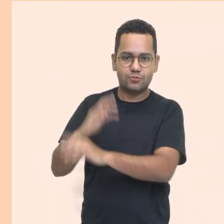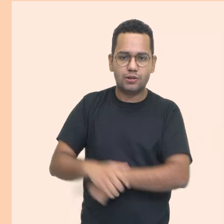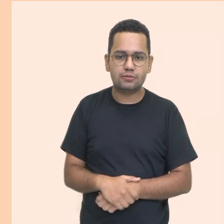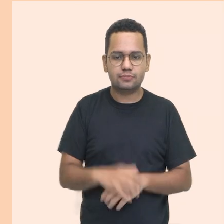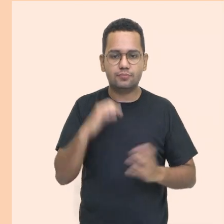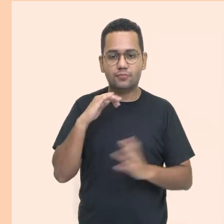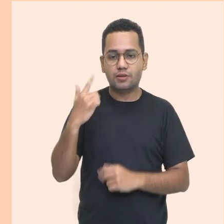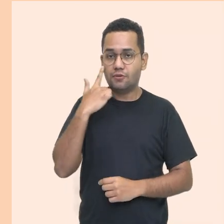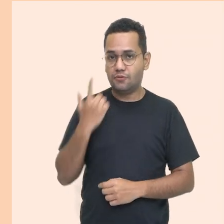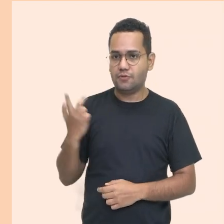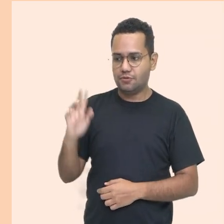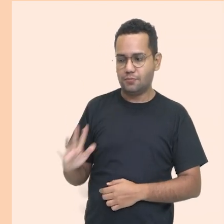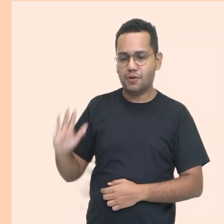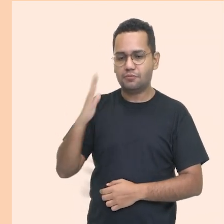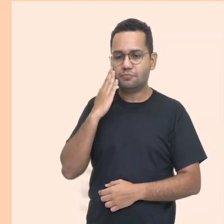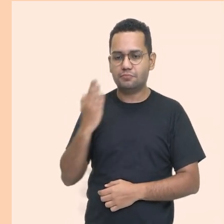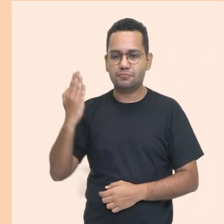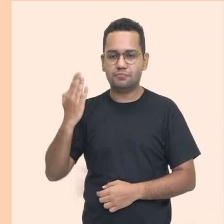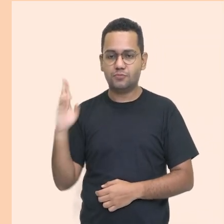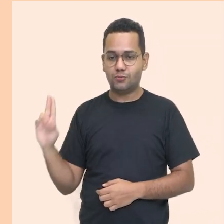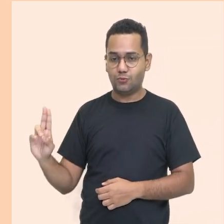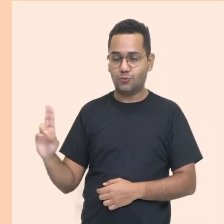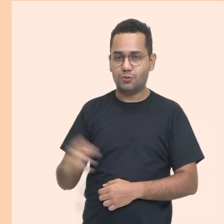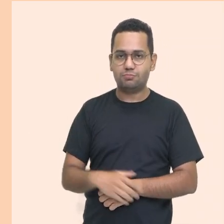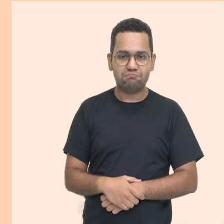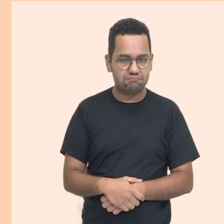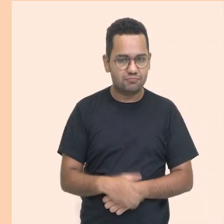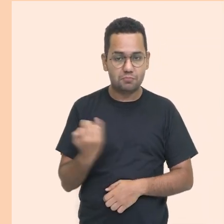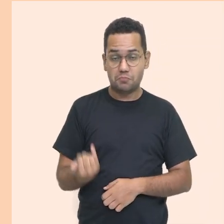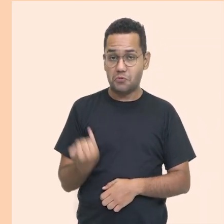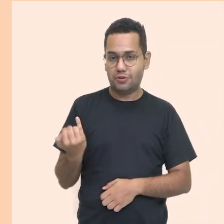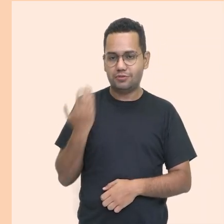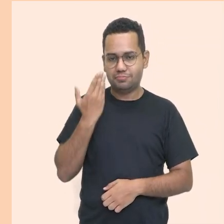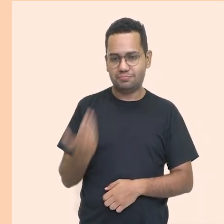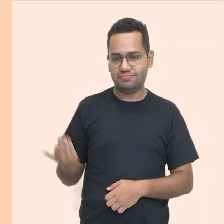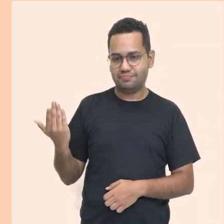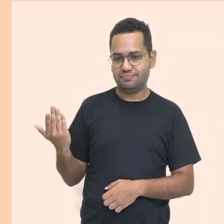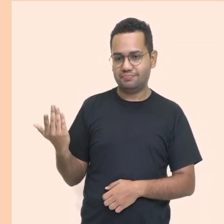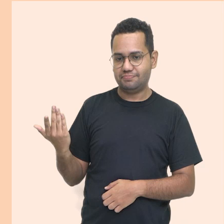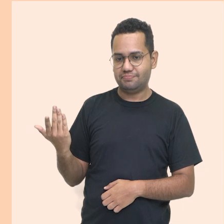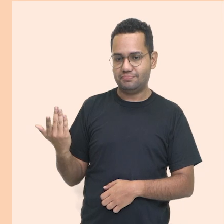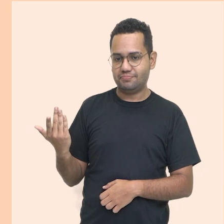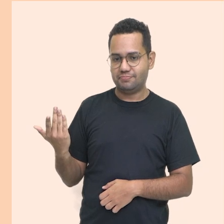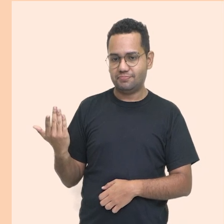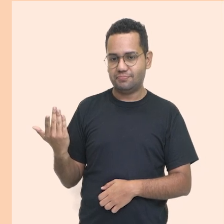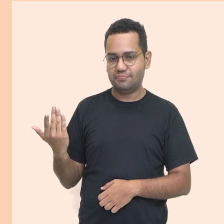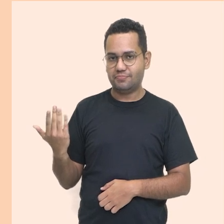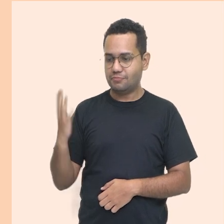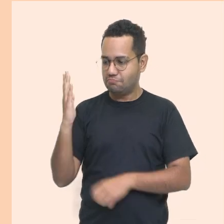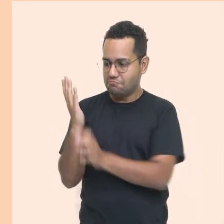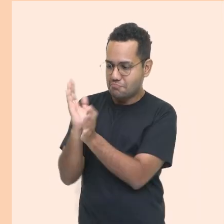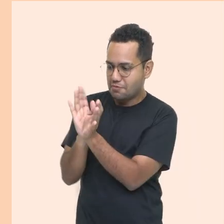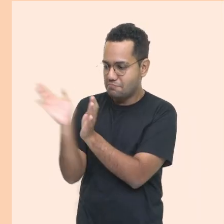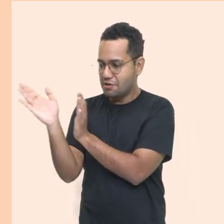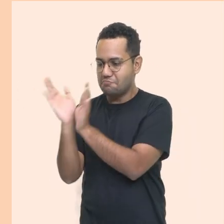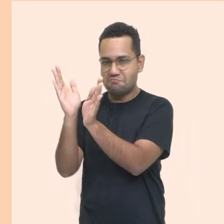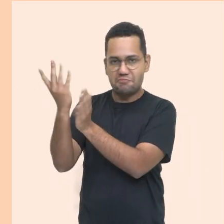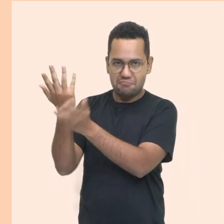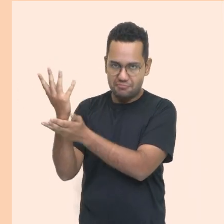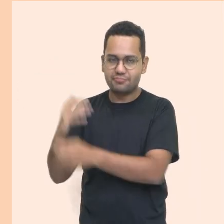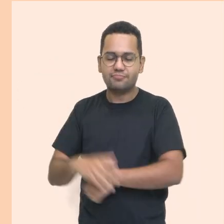Trazemos aí como destaque para vocês aí um representante da flora, que é o mandacaru, né, importantíssimo